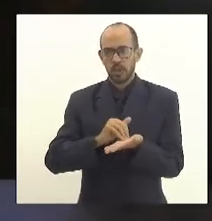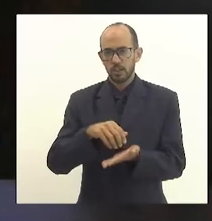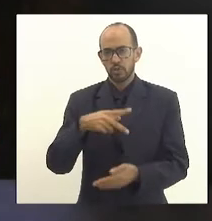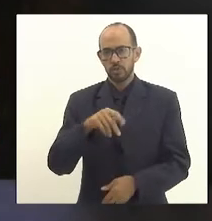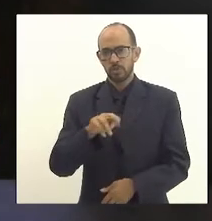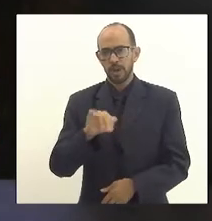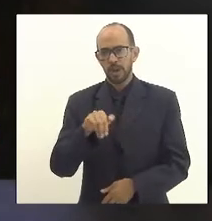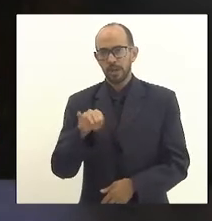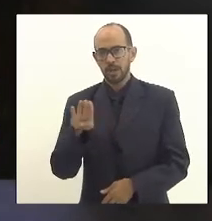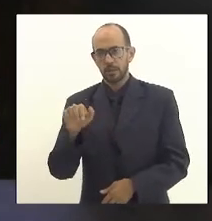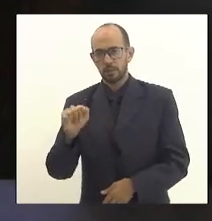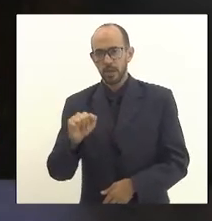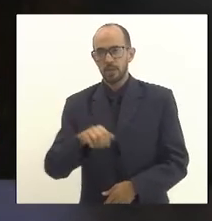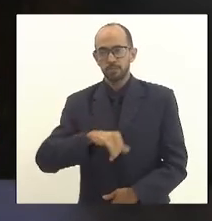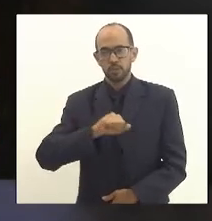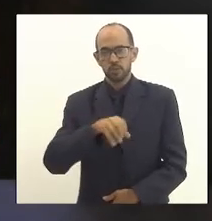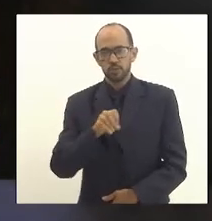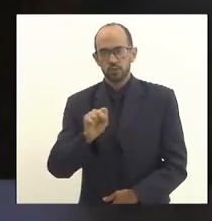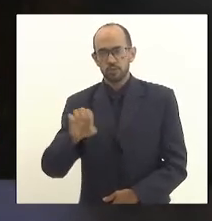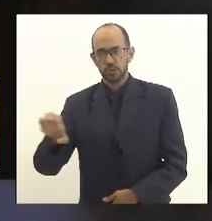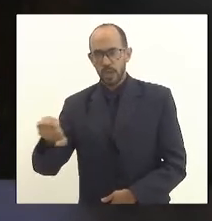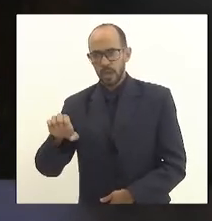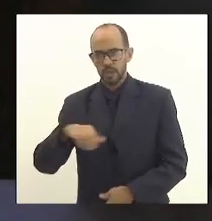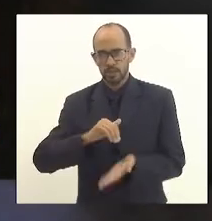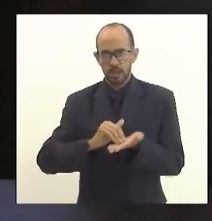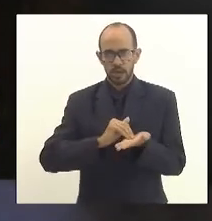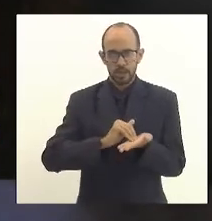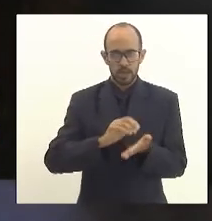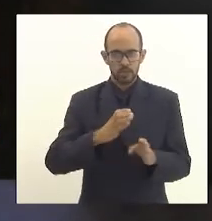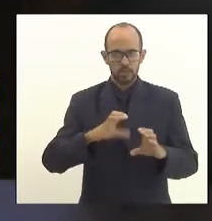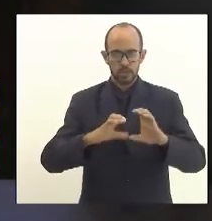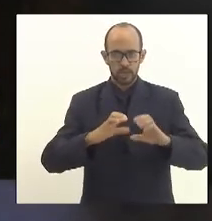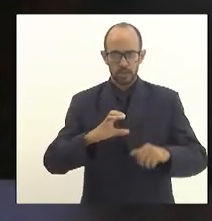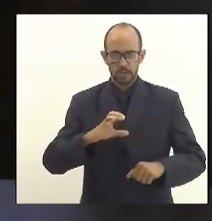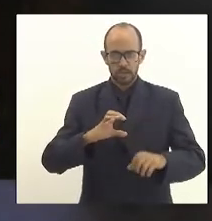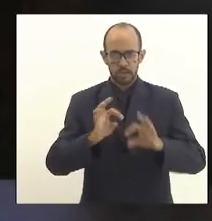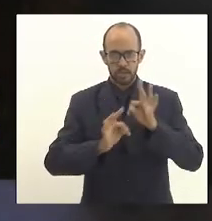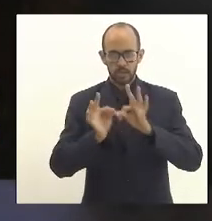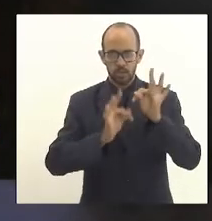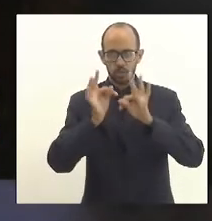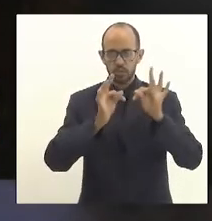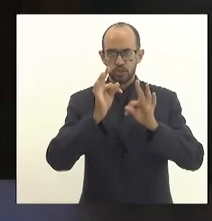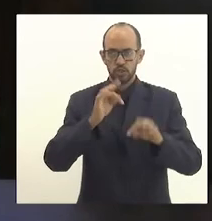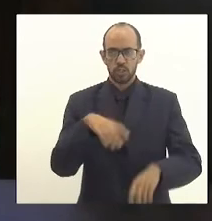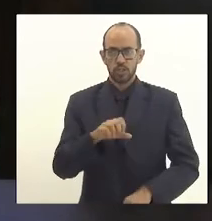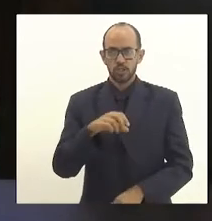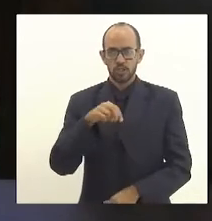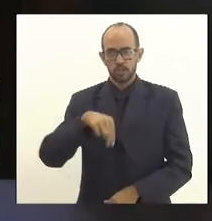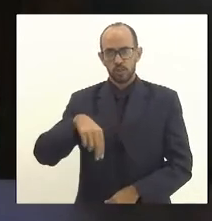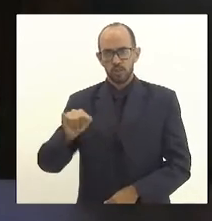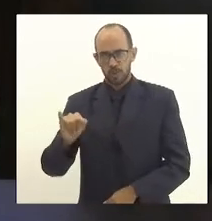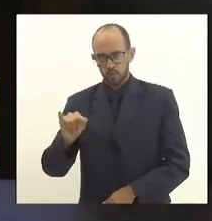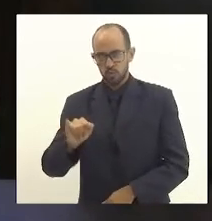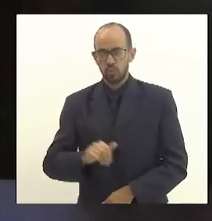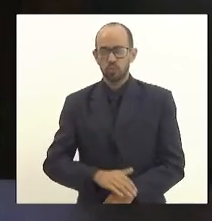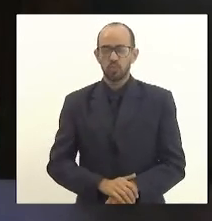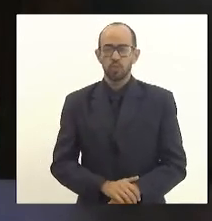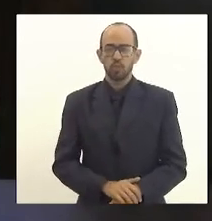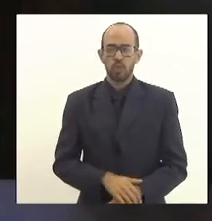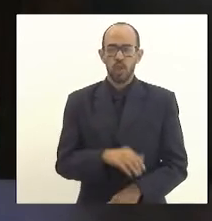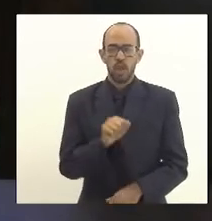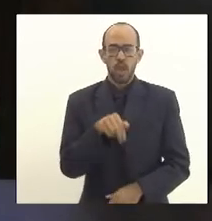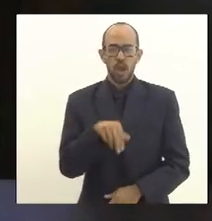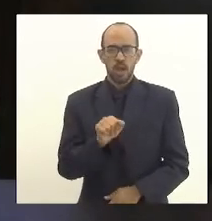José Loyola Bechara, secretário de Ciência e Tecnologia e Inovação de Nova Iguaçu, Ana